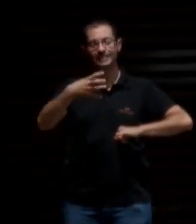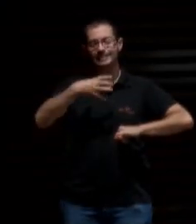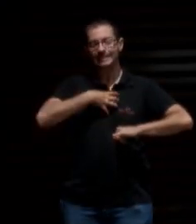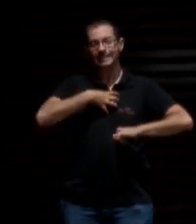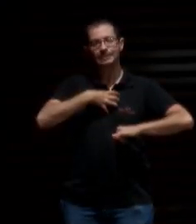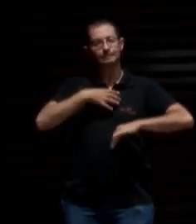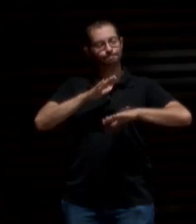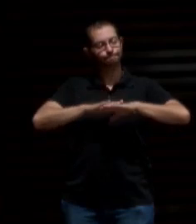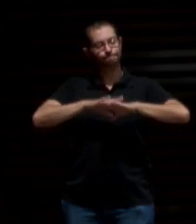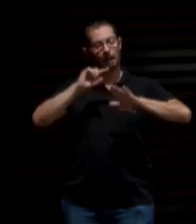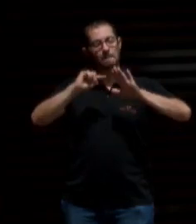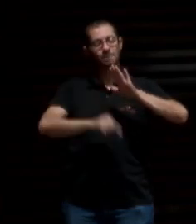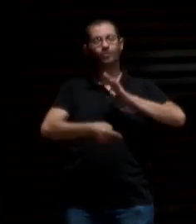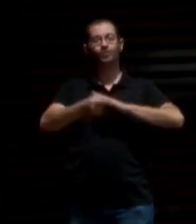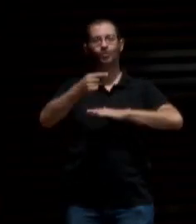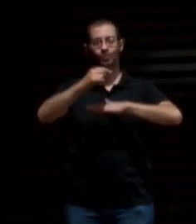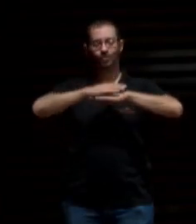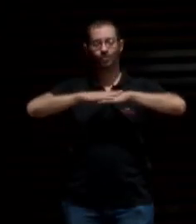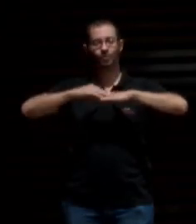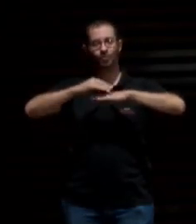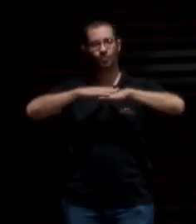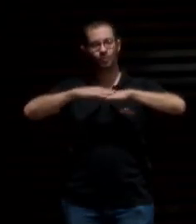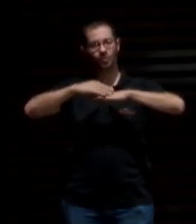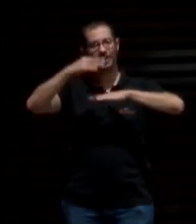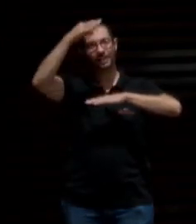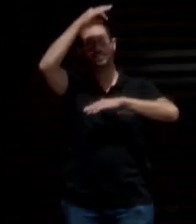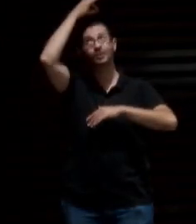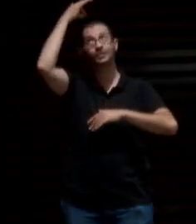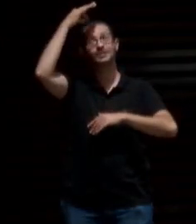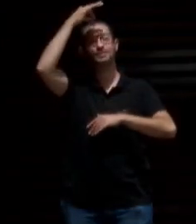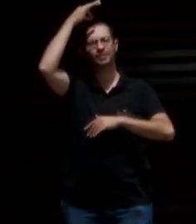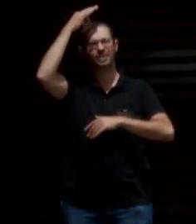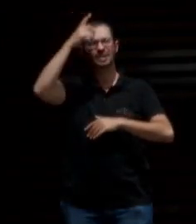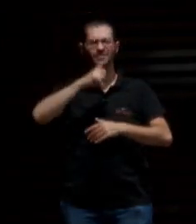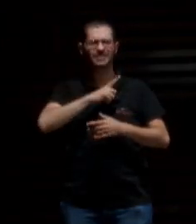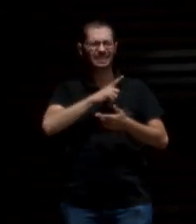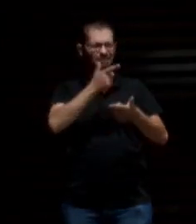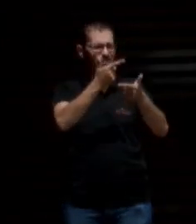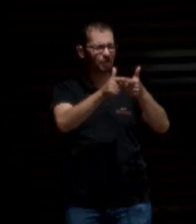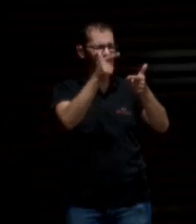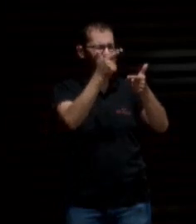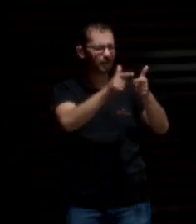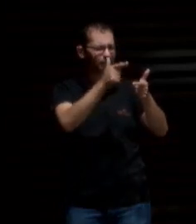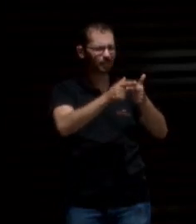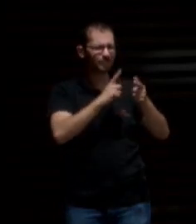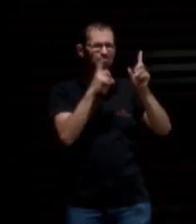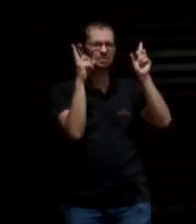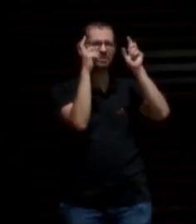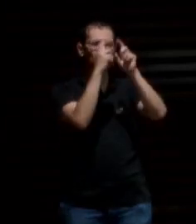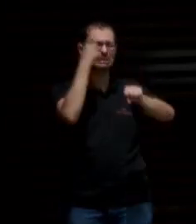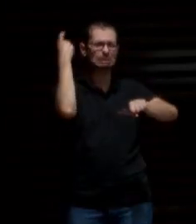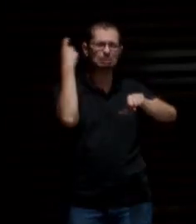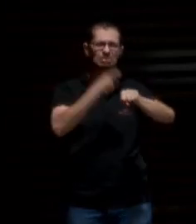Quantos vales aqui, não sei com vocês, irmãos, mas foi nos momentos de maior vale, maior dificuldade que a gente experimenta o verdadeiro poder do